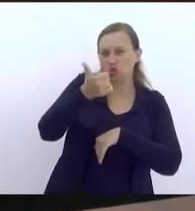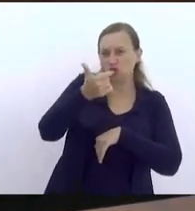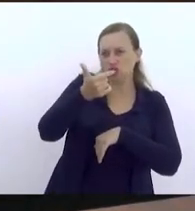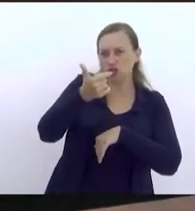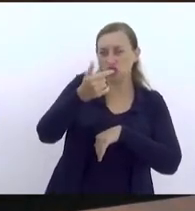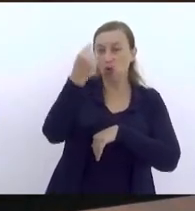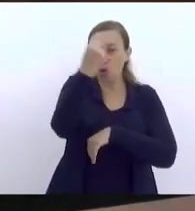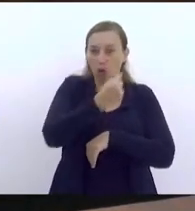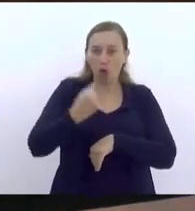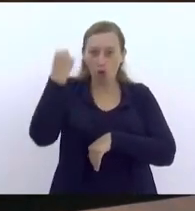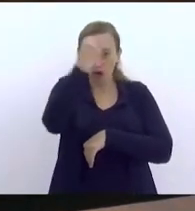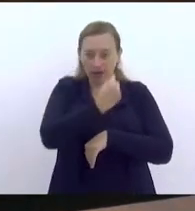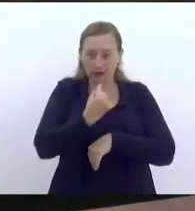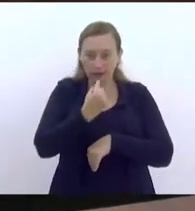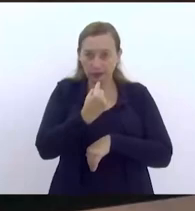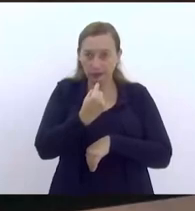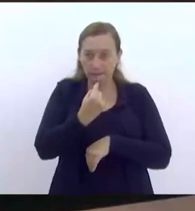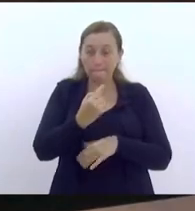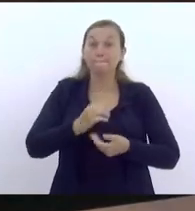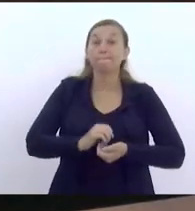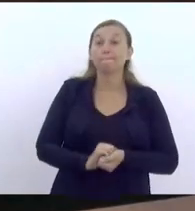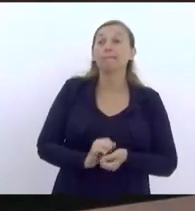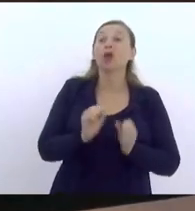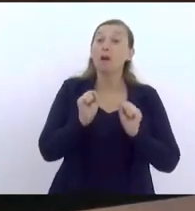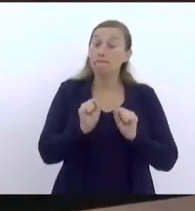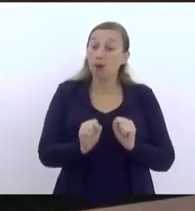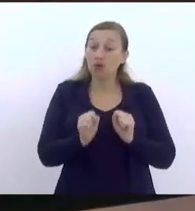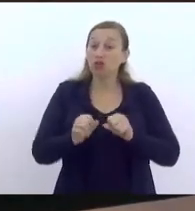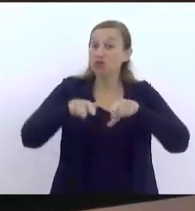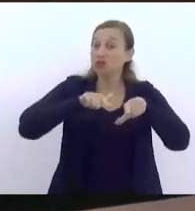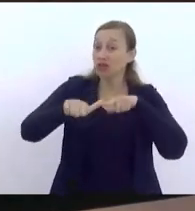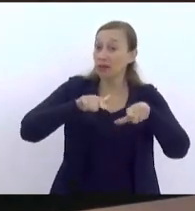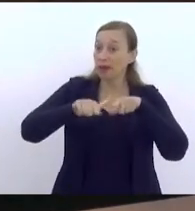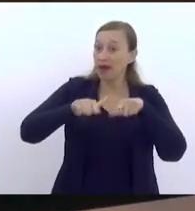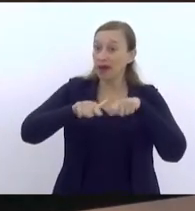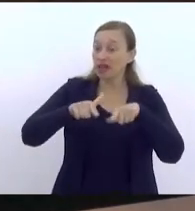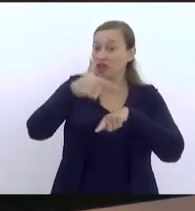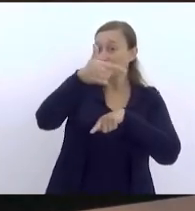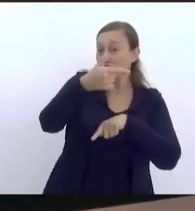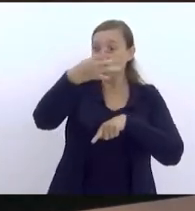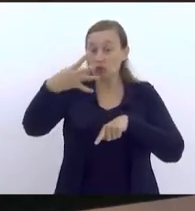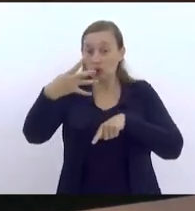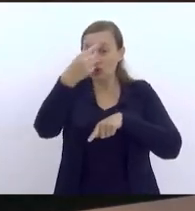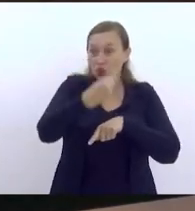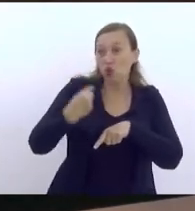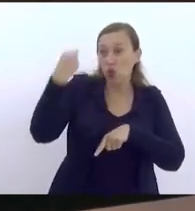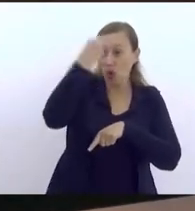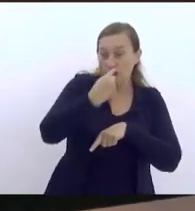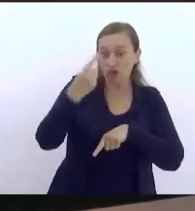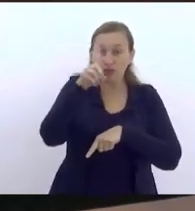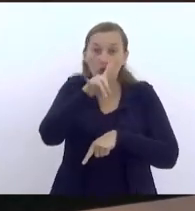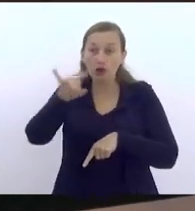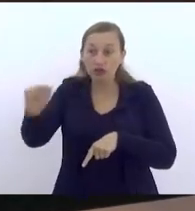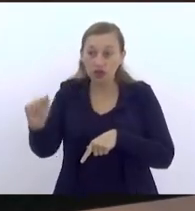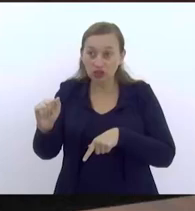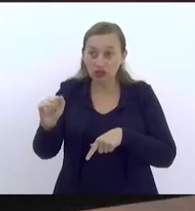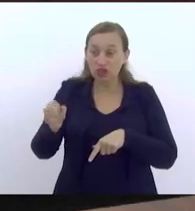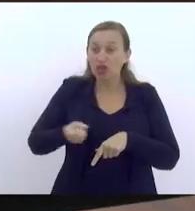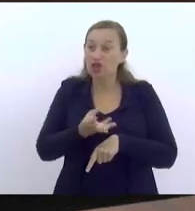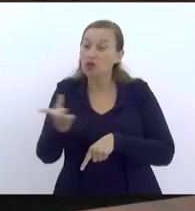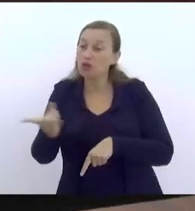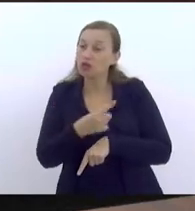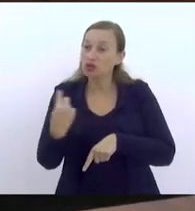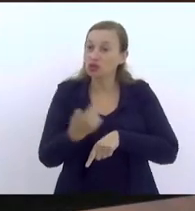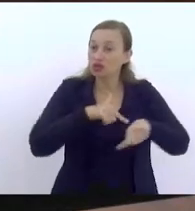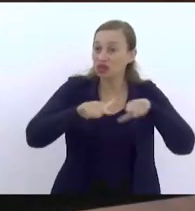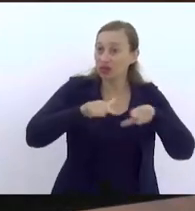via de consequência, nós podemos trabalhar 24 horas por dia. Enquanto nós